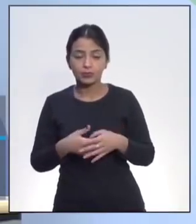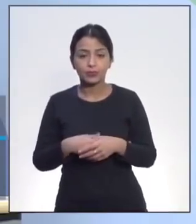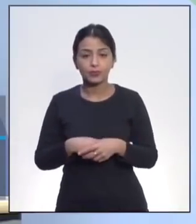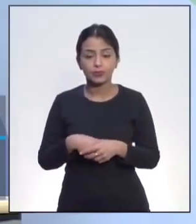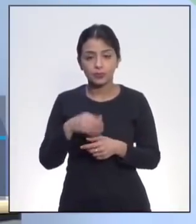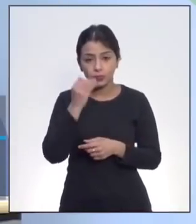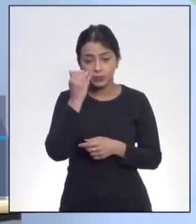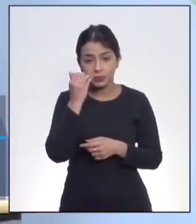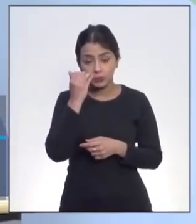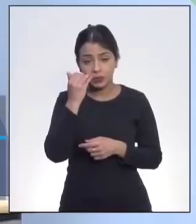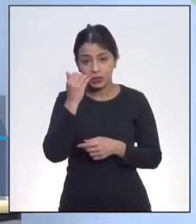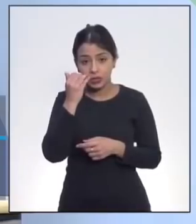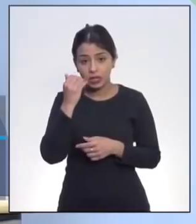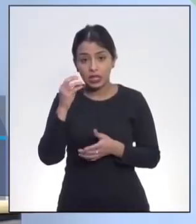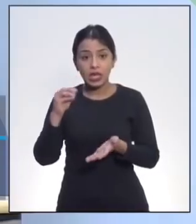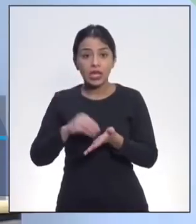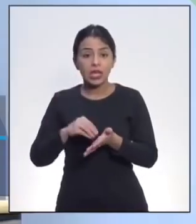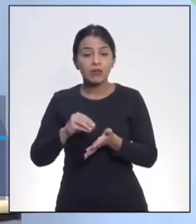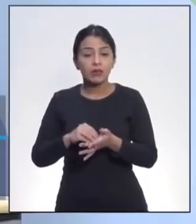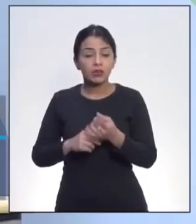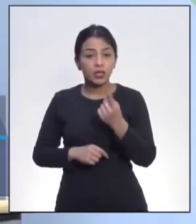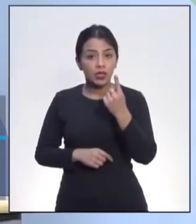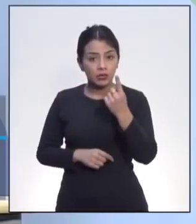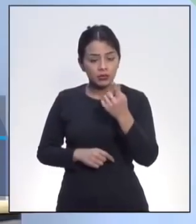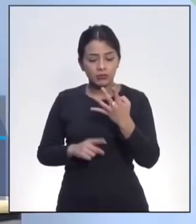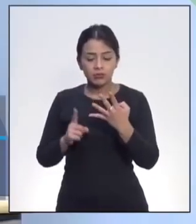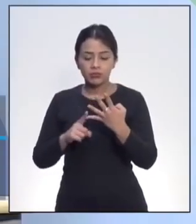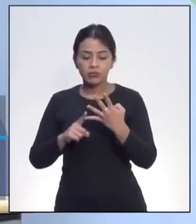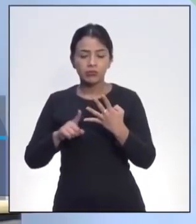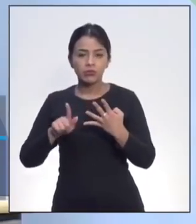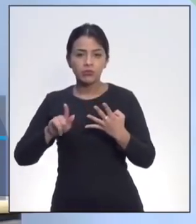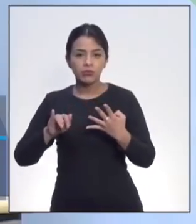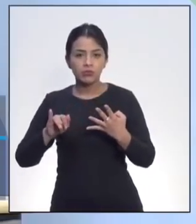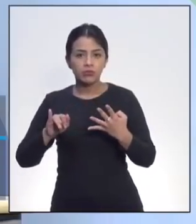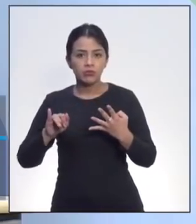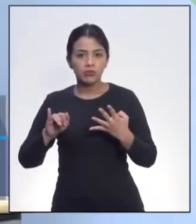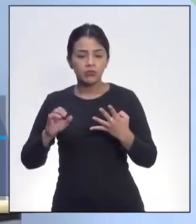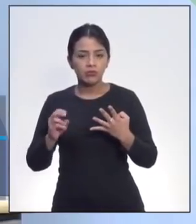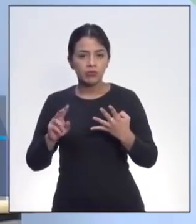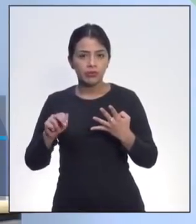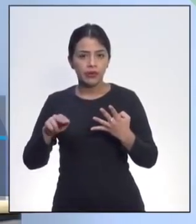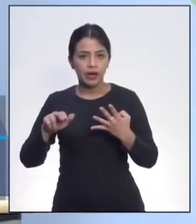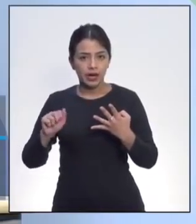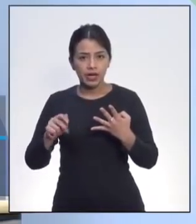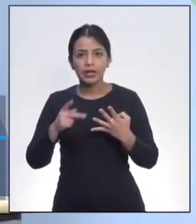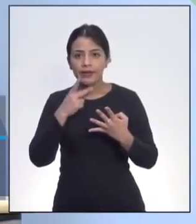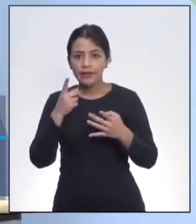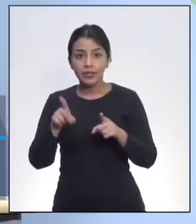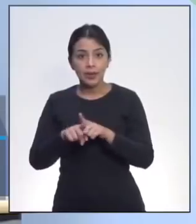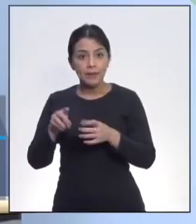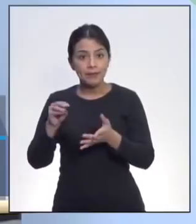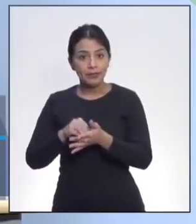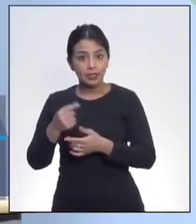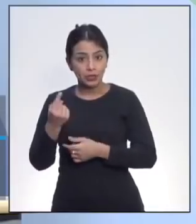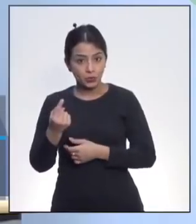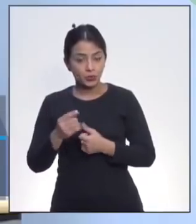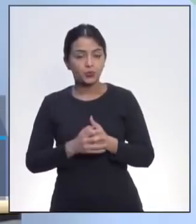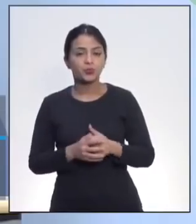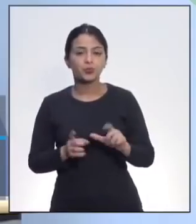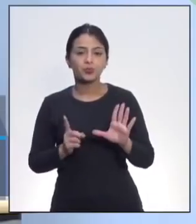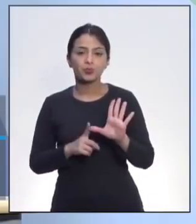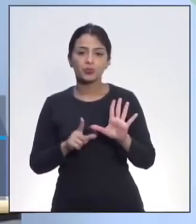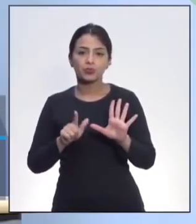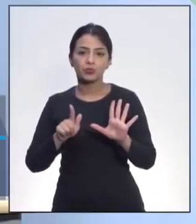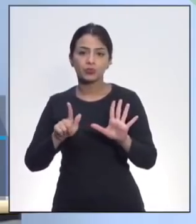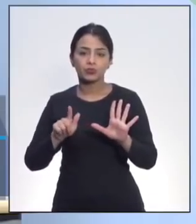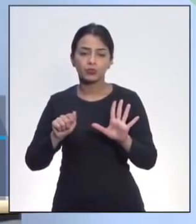Certo. E que falta 1. A Giovana Perfeito. também disse que falta 1. Já a Gabriele é uma